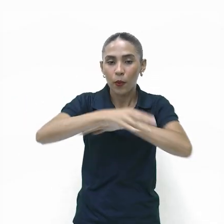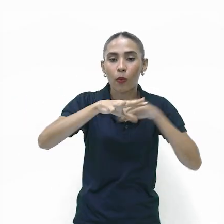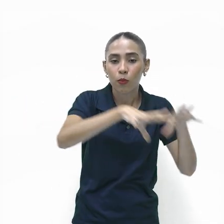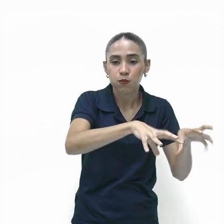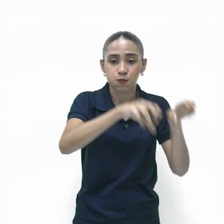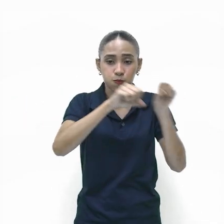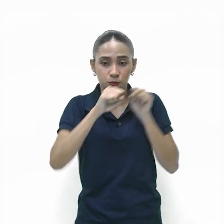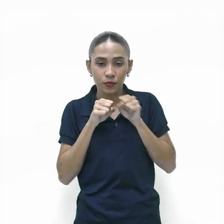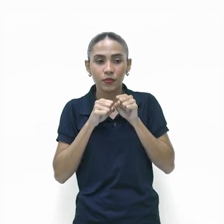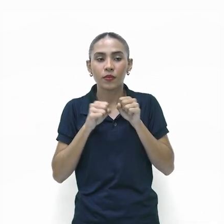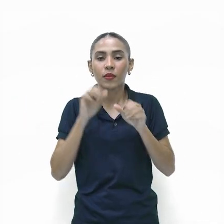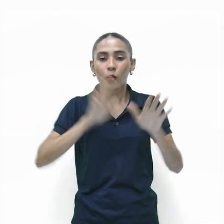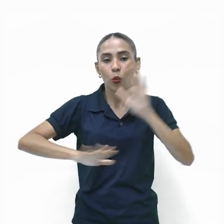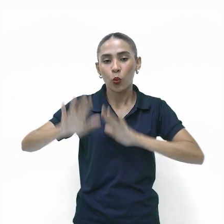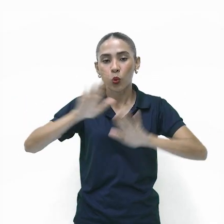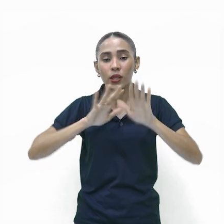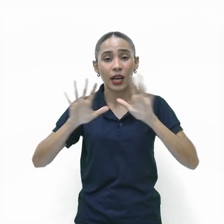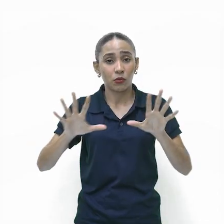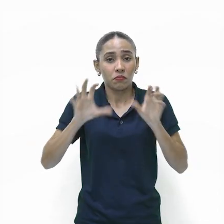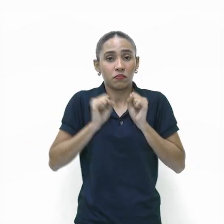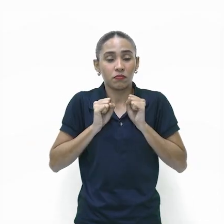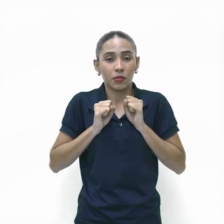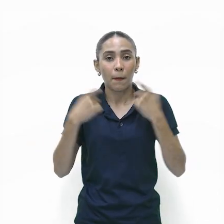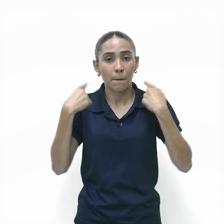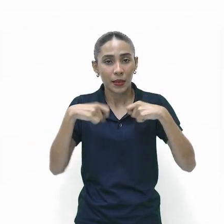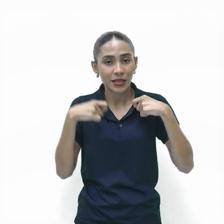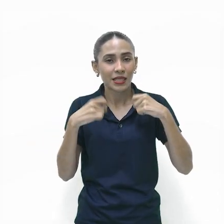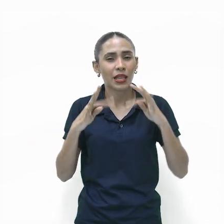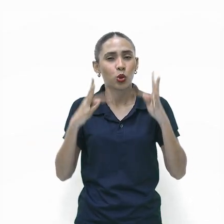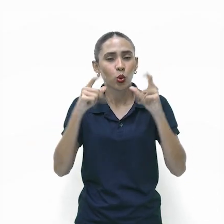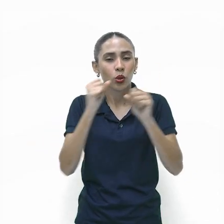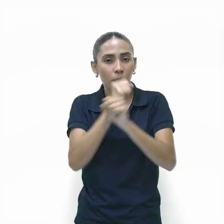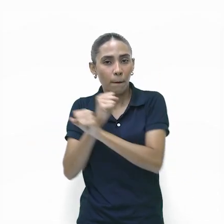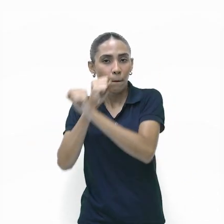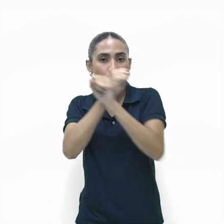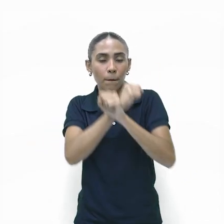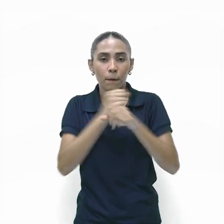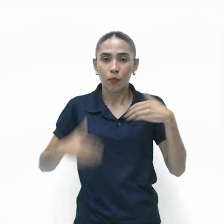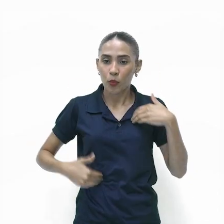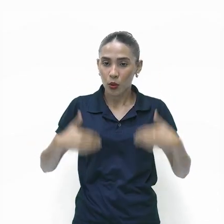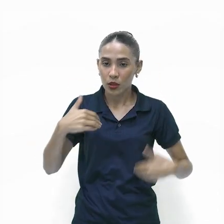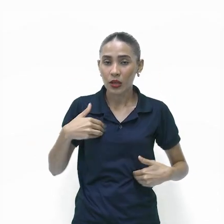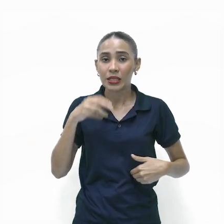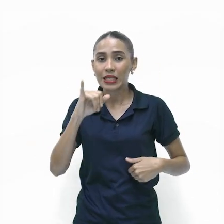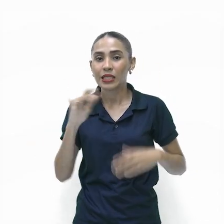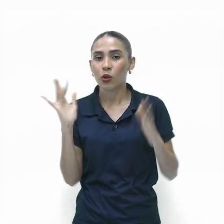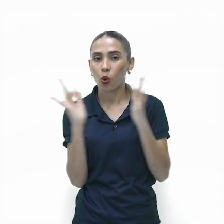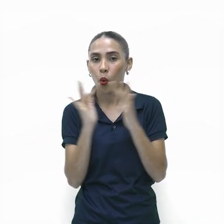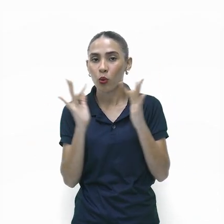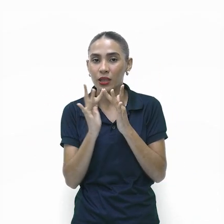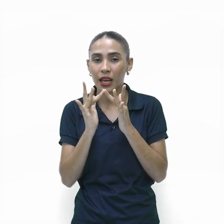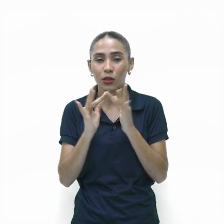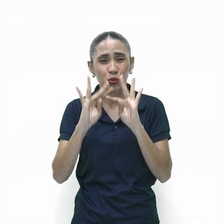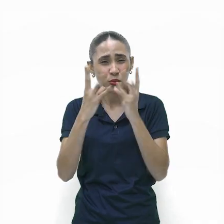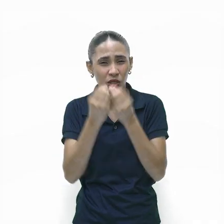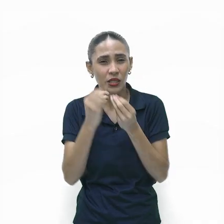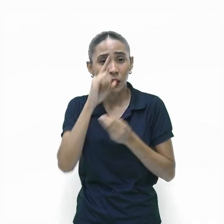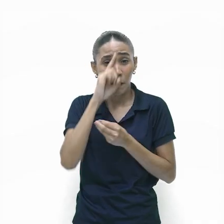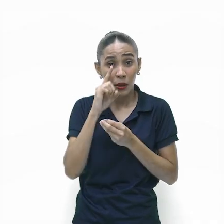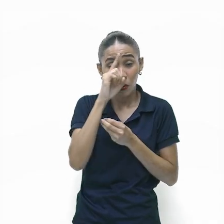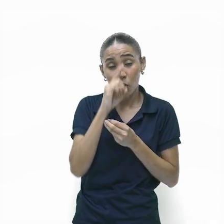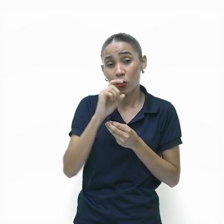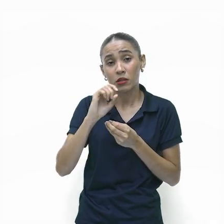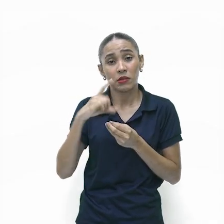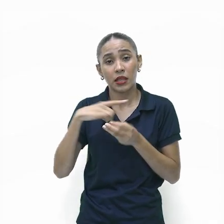contaminar a amostra e também não se contaminar, né? Tem que ter um isolamento ali, quando você faz contato com uma amostra,